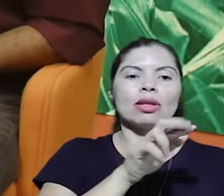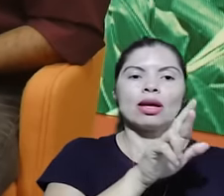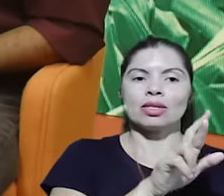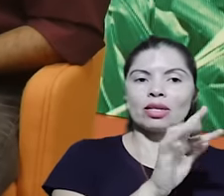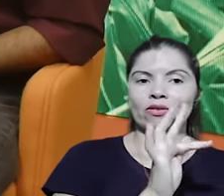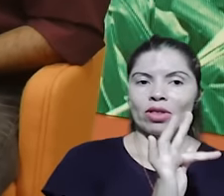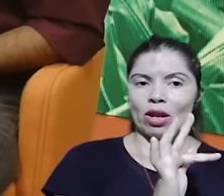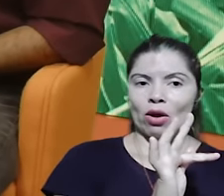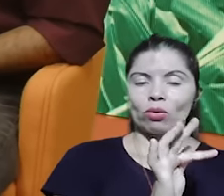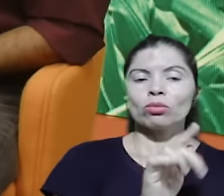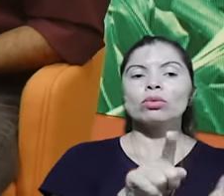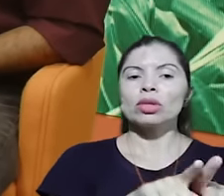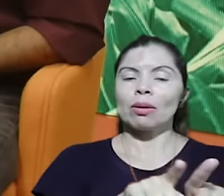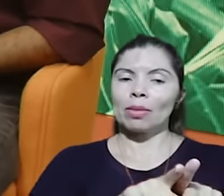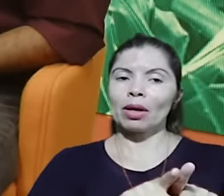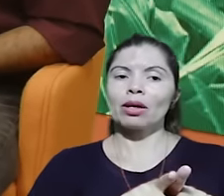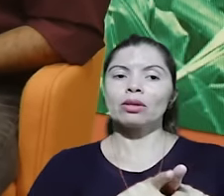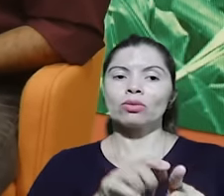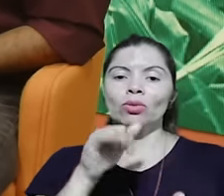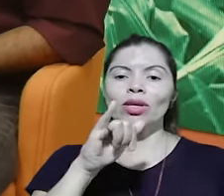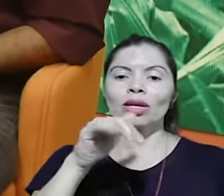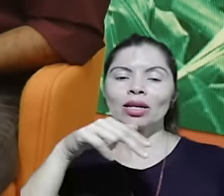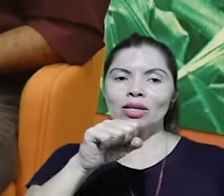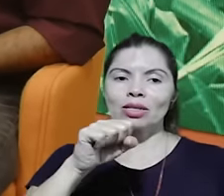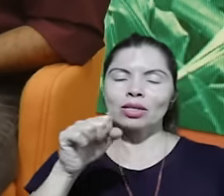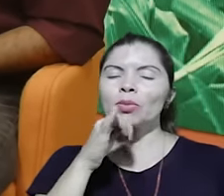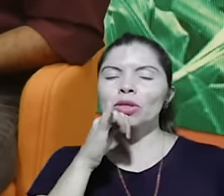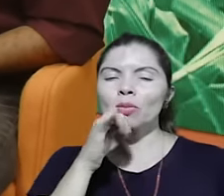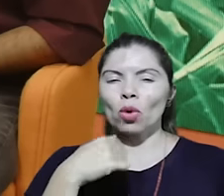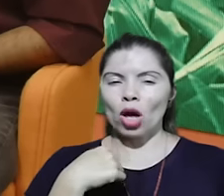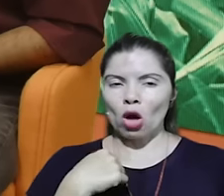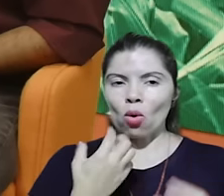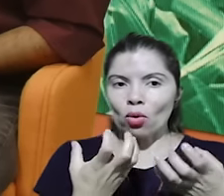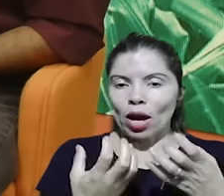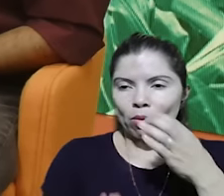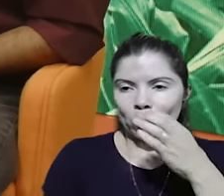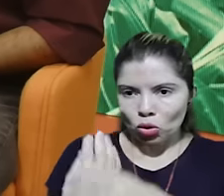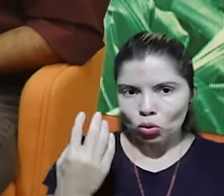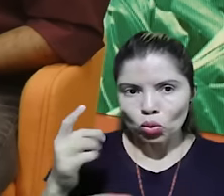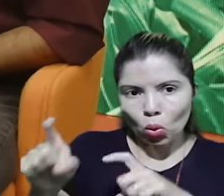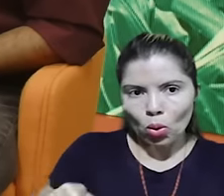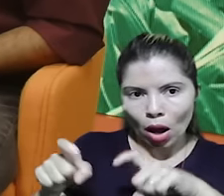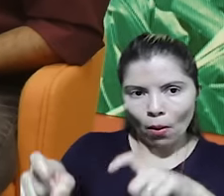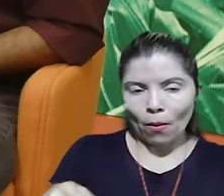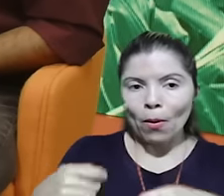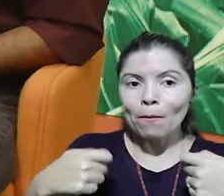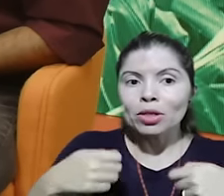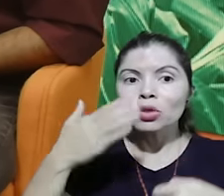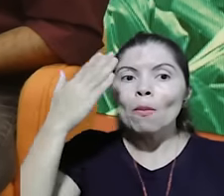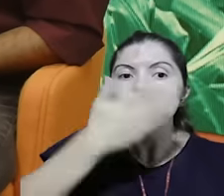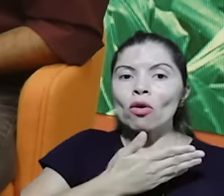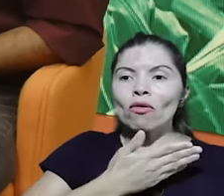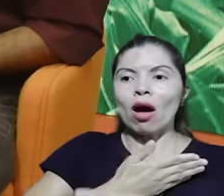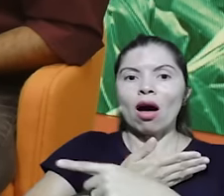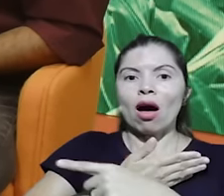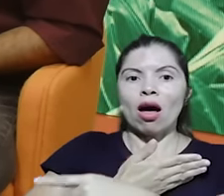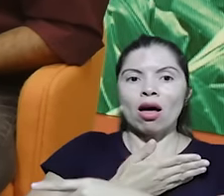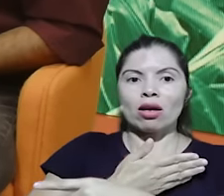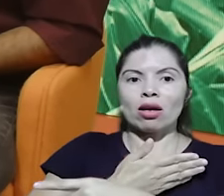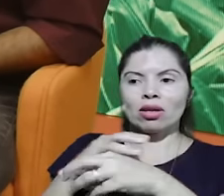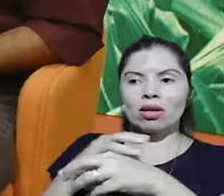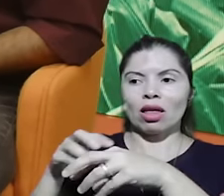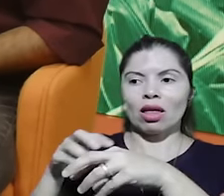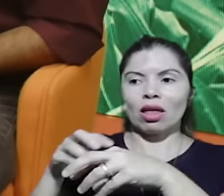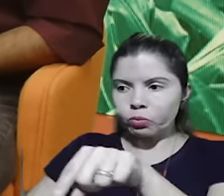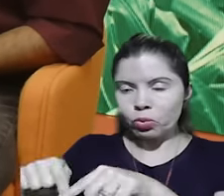exemplo para eu ser produtor rural eu tenho que comprovar por exemplo que aquele que aquela Terra ali ela é minha né